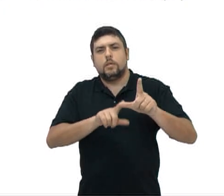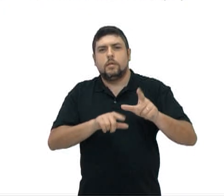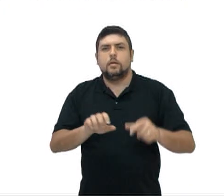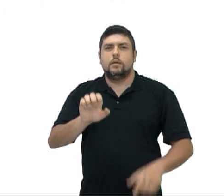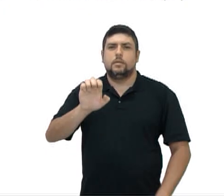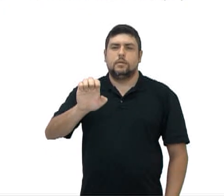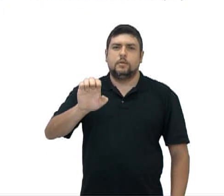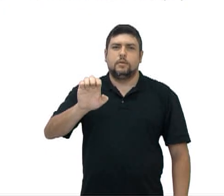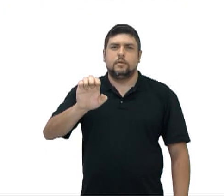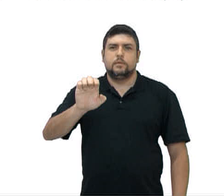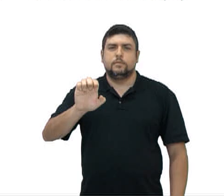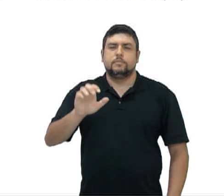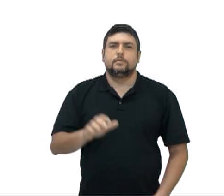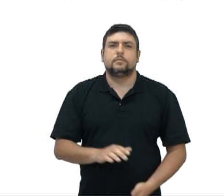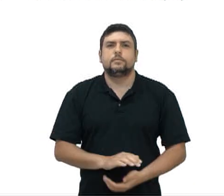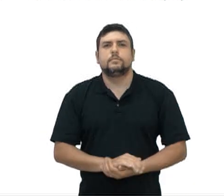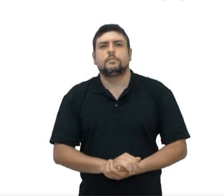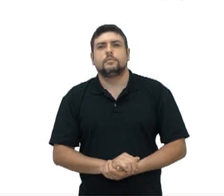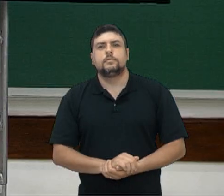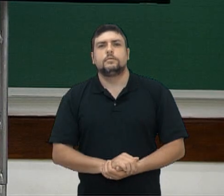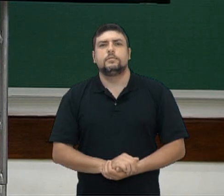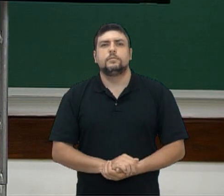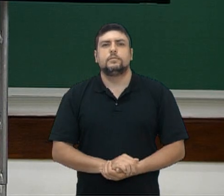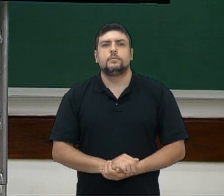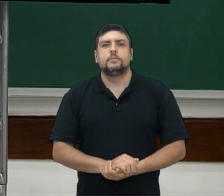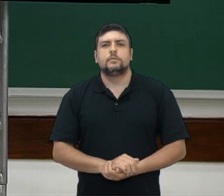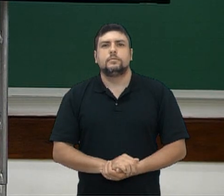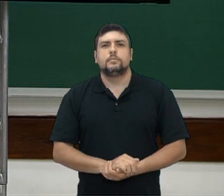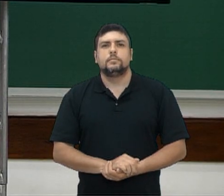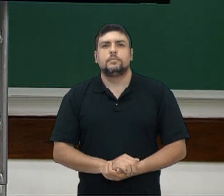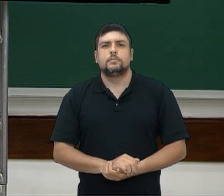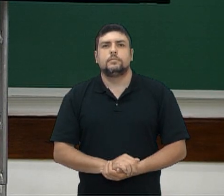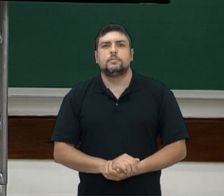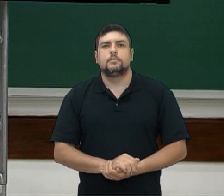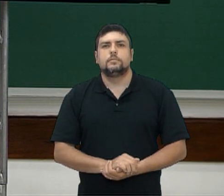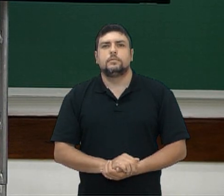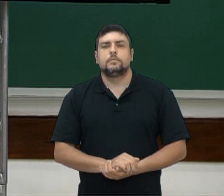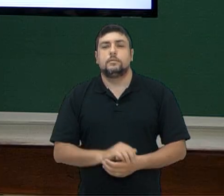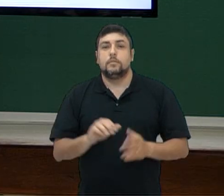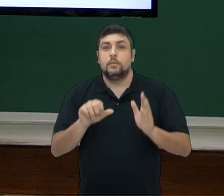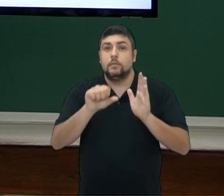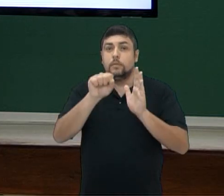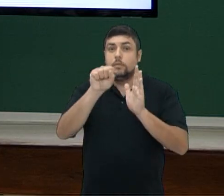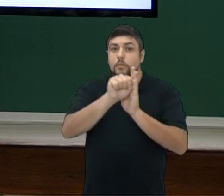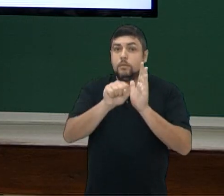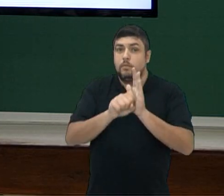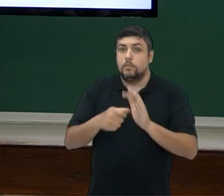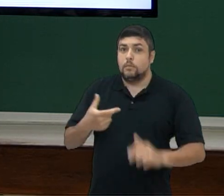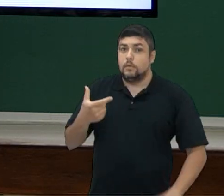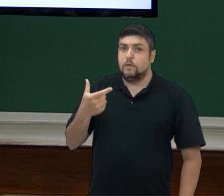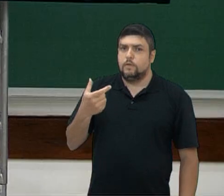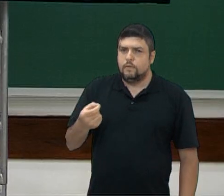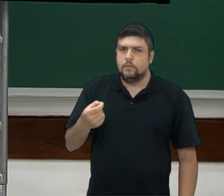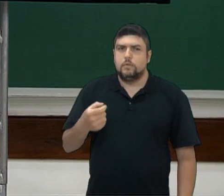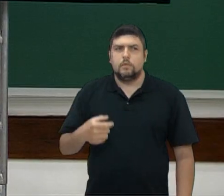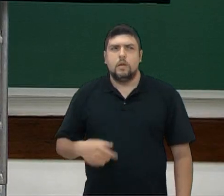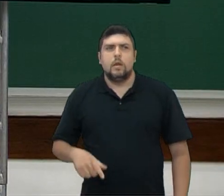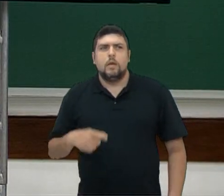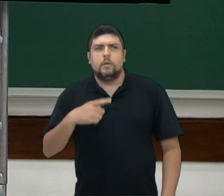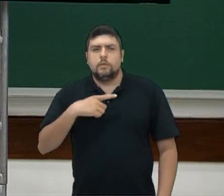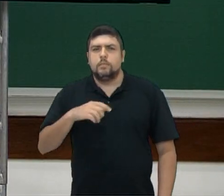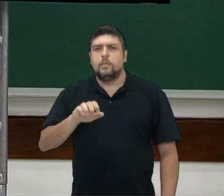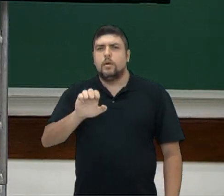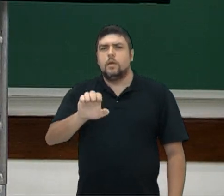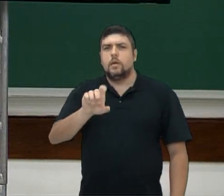aqui é a letra E, que acaba trabalhando com todas elas. Já no século XX, temos assim Edwin Hubble.